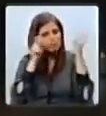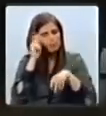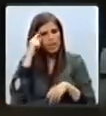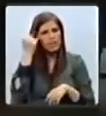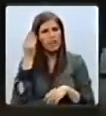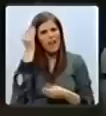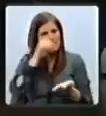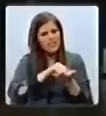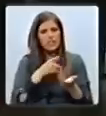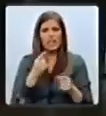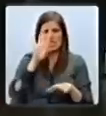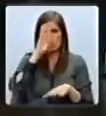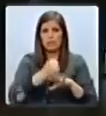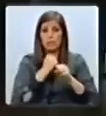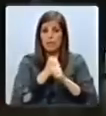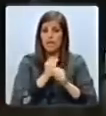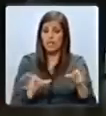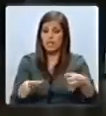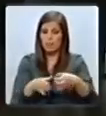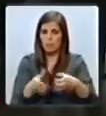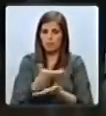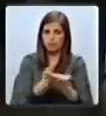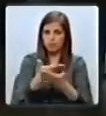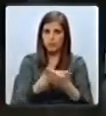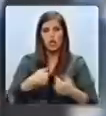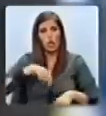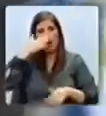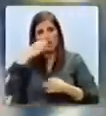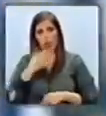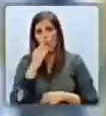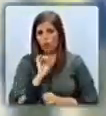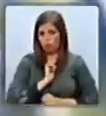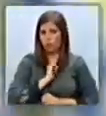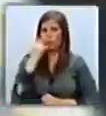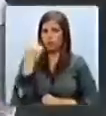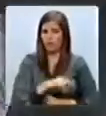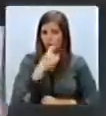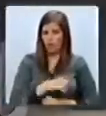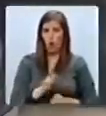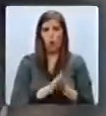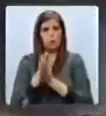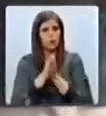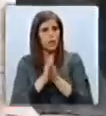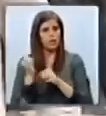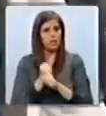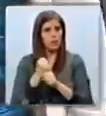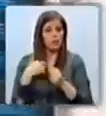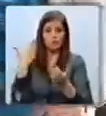inventivo, de saber trabalhar em equipa. E tudo isso nós acreditamos que os nossos alunos têm. Oportunidades de trabalho a serem